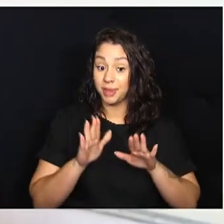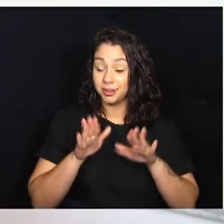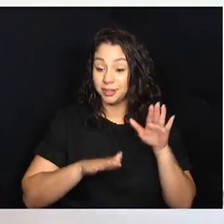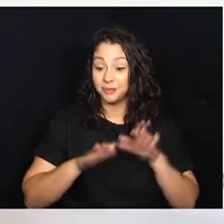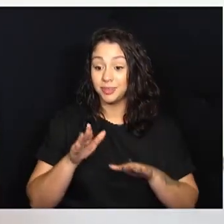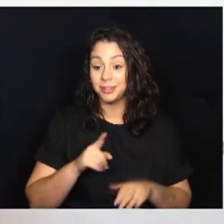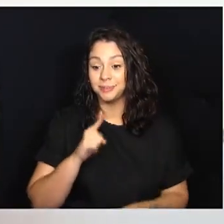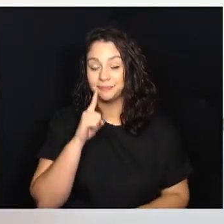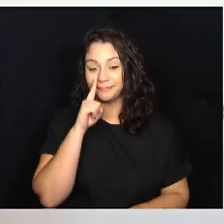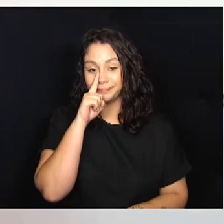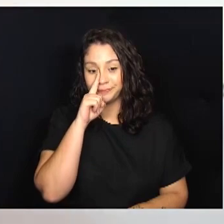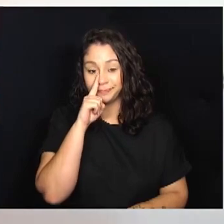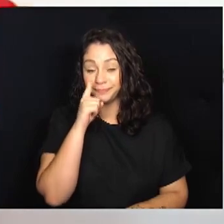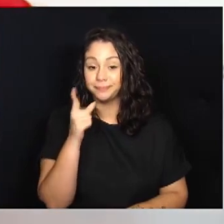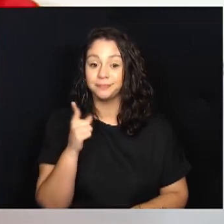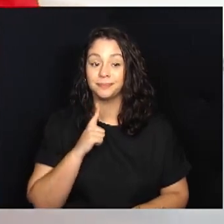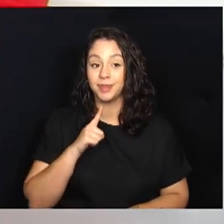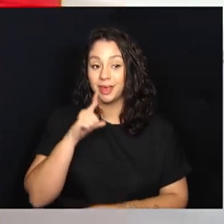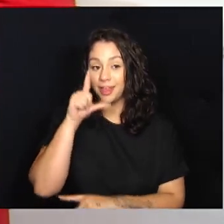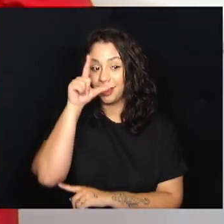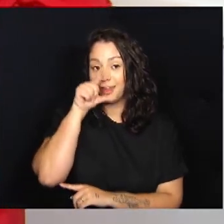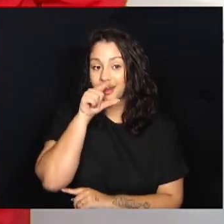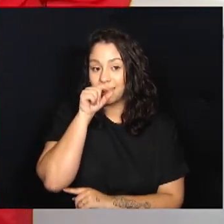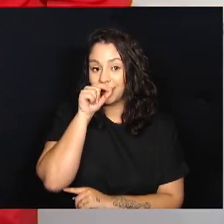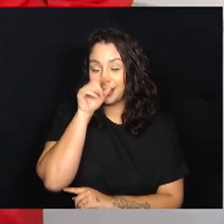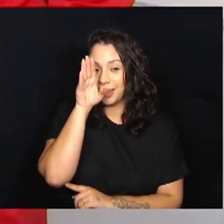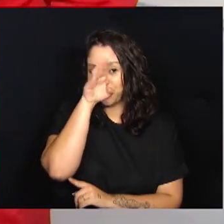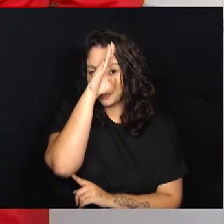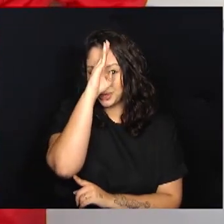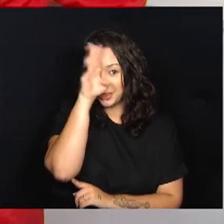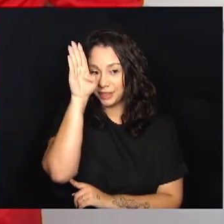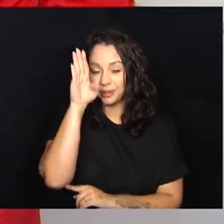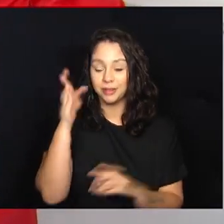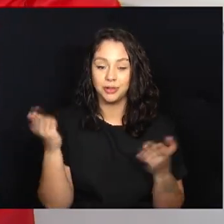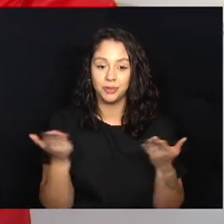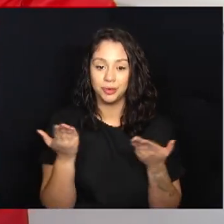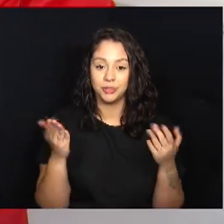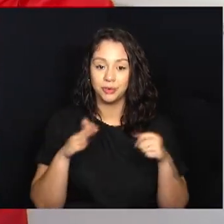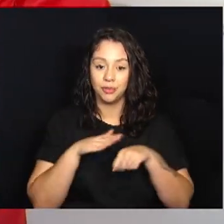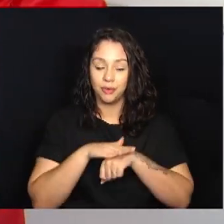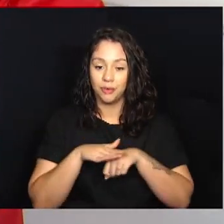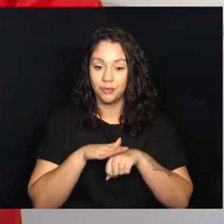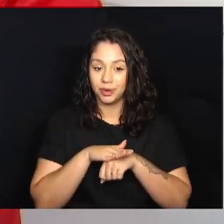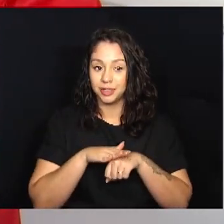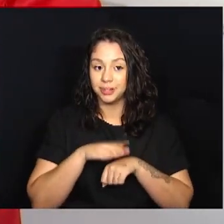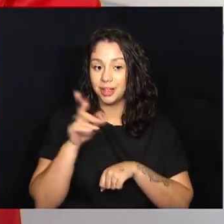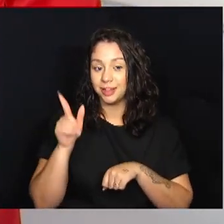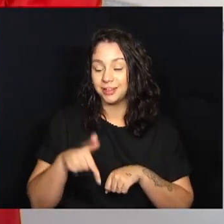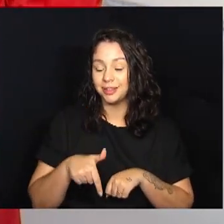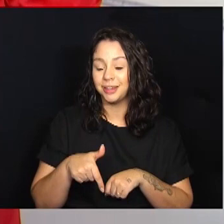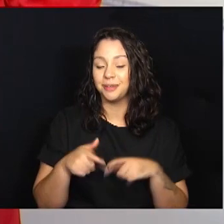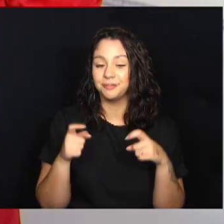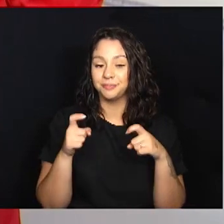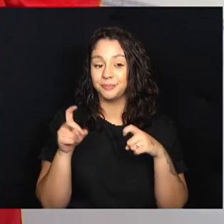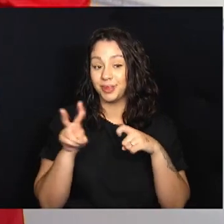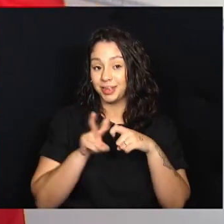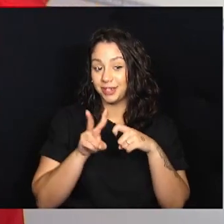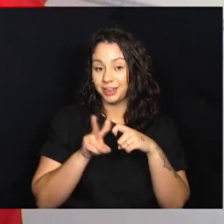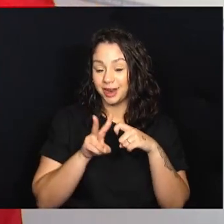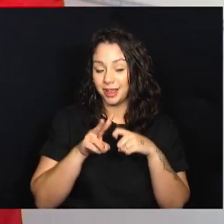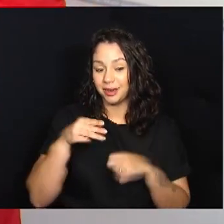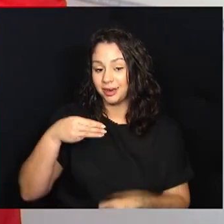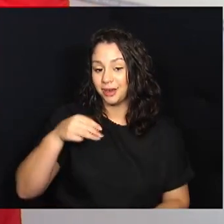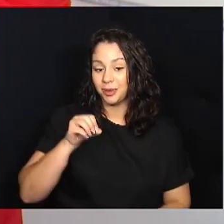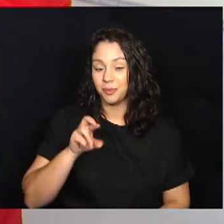a calopsita. E para isso, nós viemos conversar com a médica veterinária Morgana. Tudo bem, doutora?